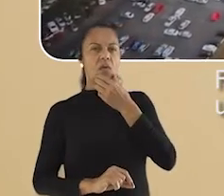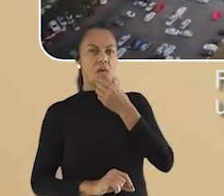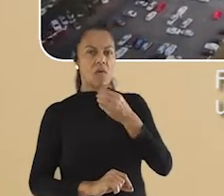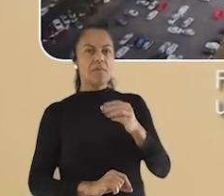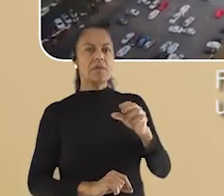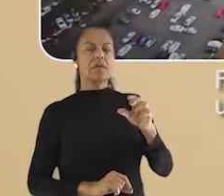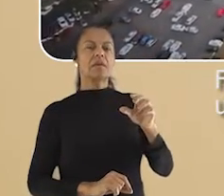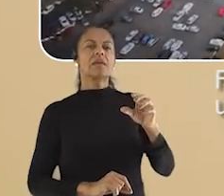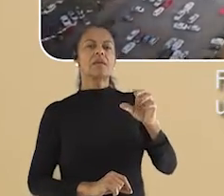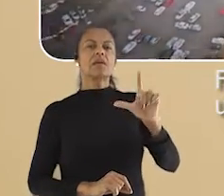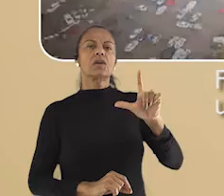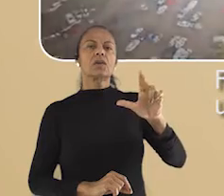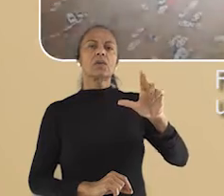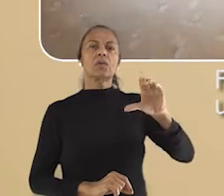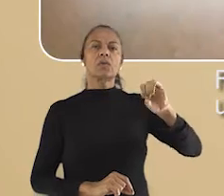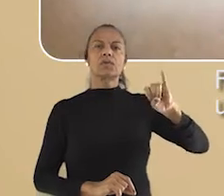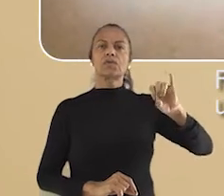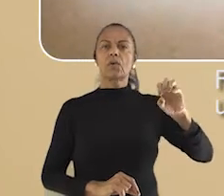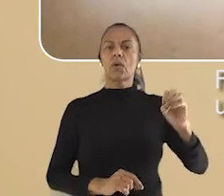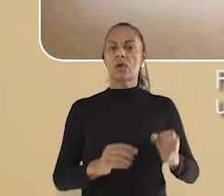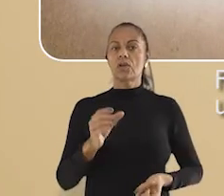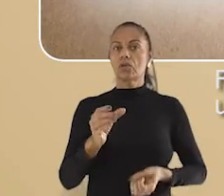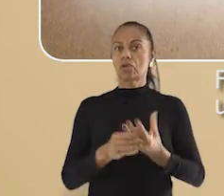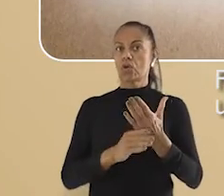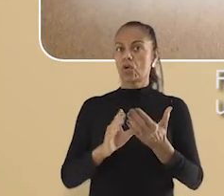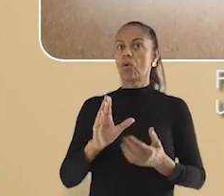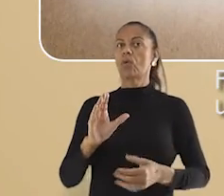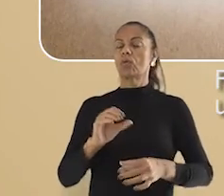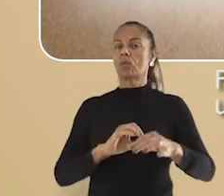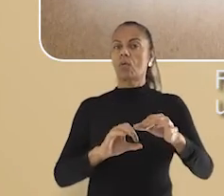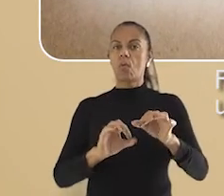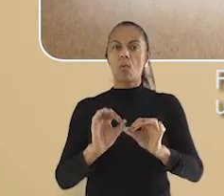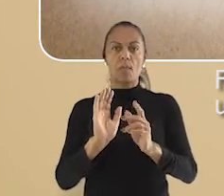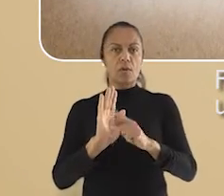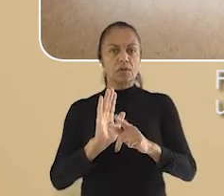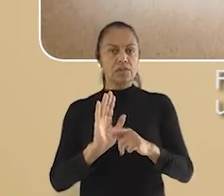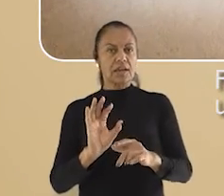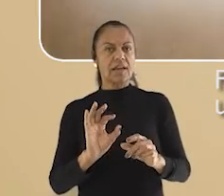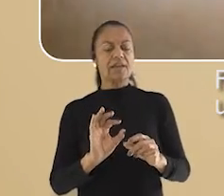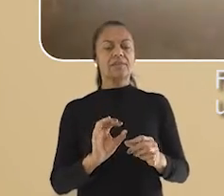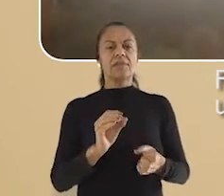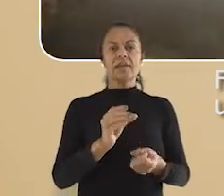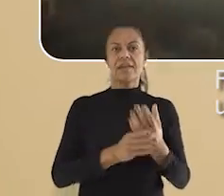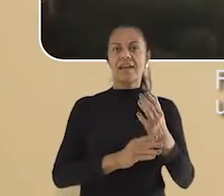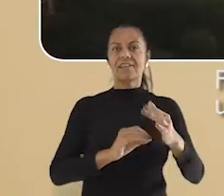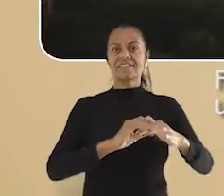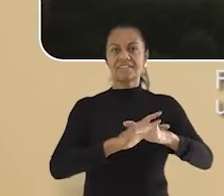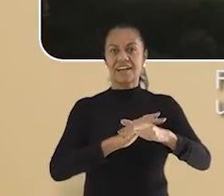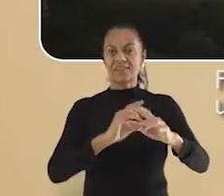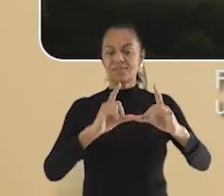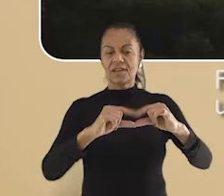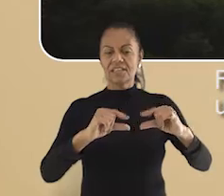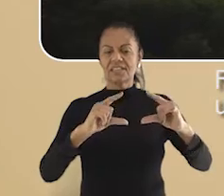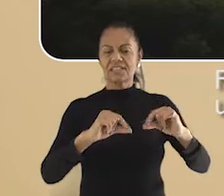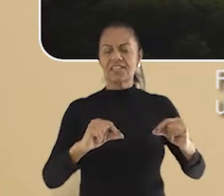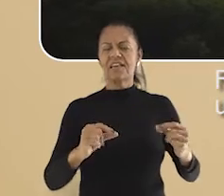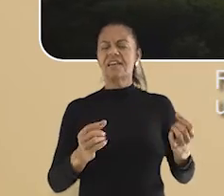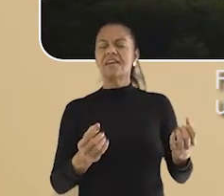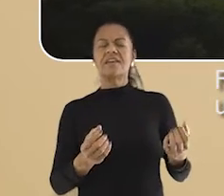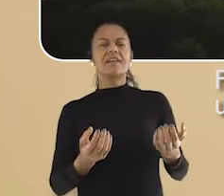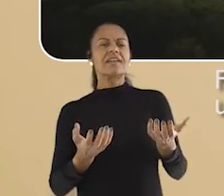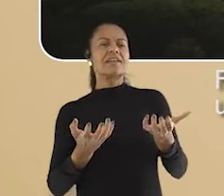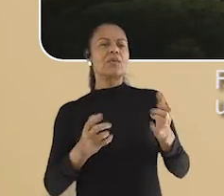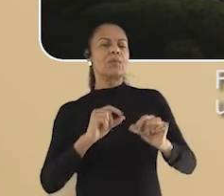trás desse planejamento. O urbanista Lúcio Costa, criador do Plano Piloto de Brasília, imaginou uma cidade